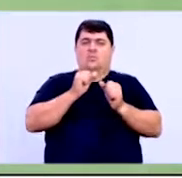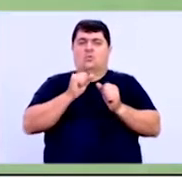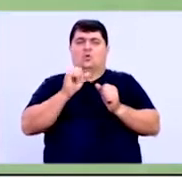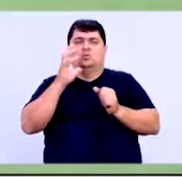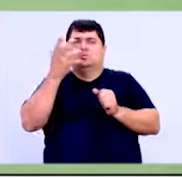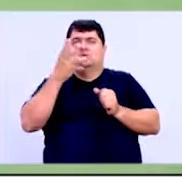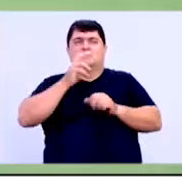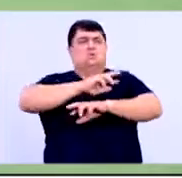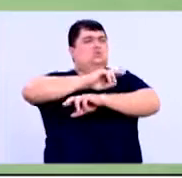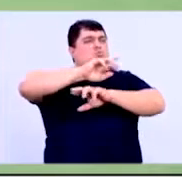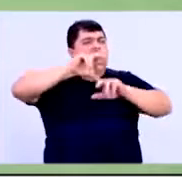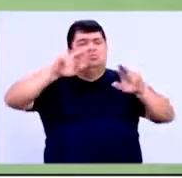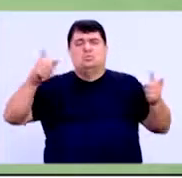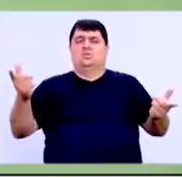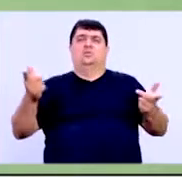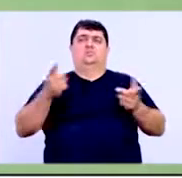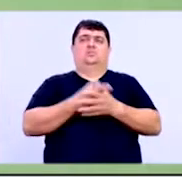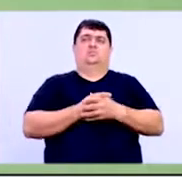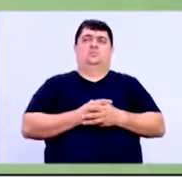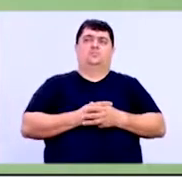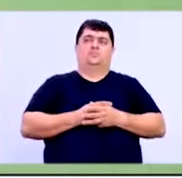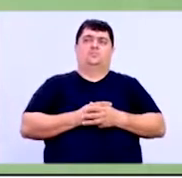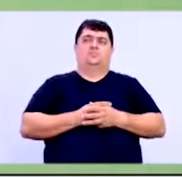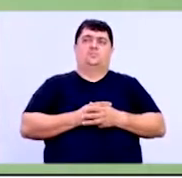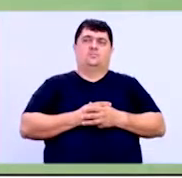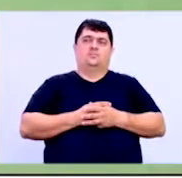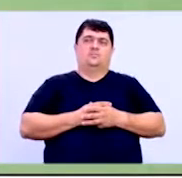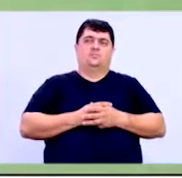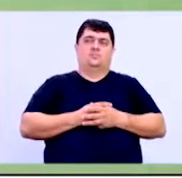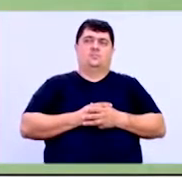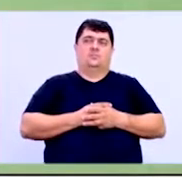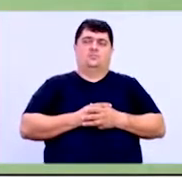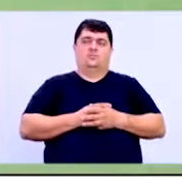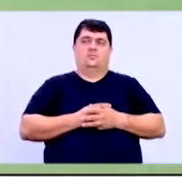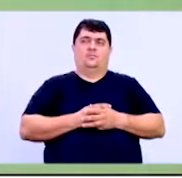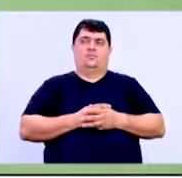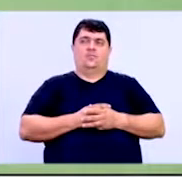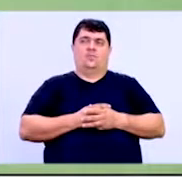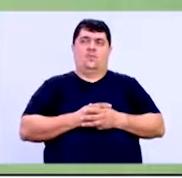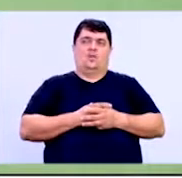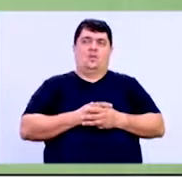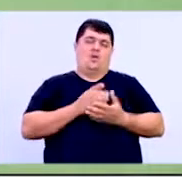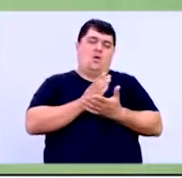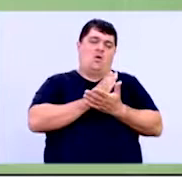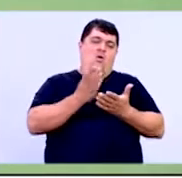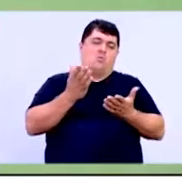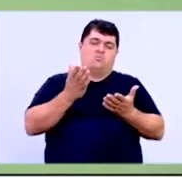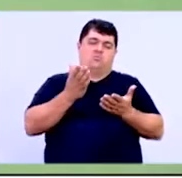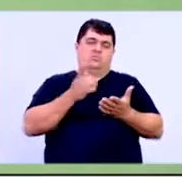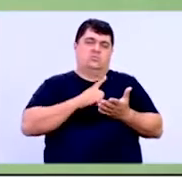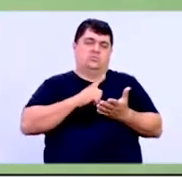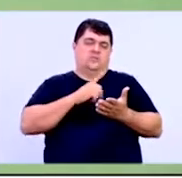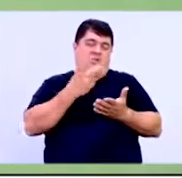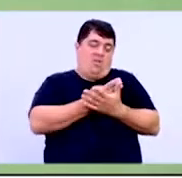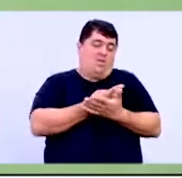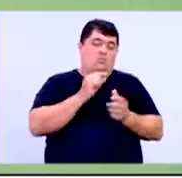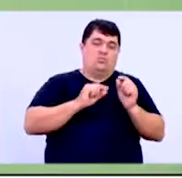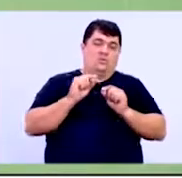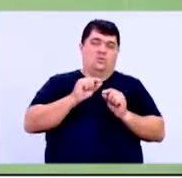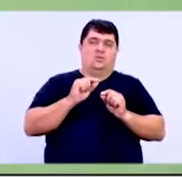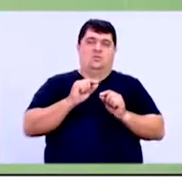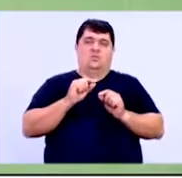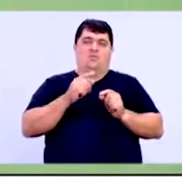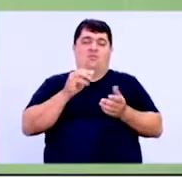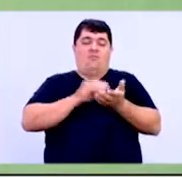causas, conforme vai sugerir nossos autores, né? Padovese e Taranto. Algumas causas dessas adversidades são por erros